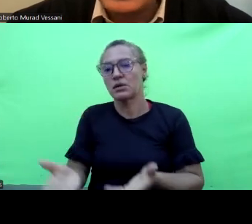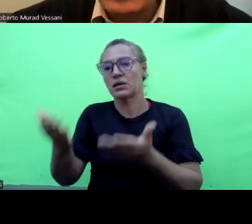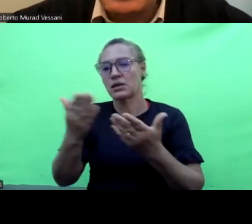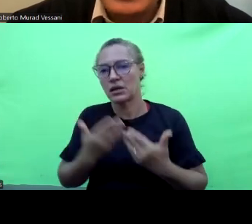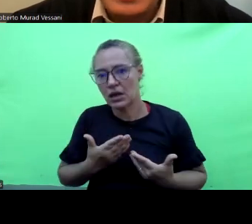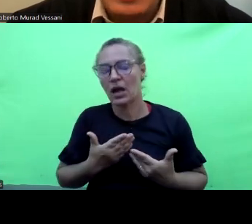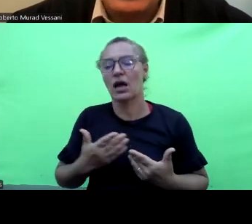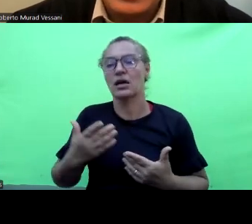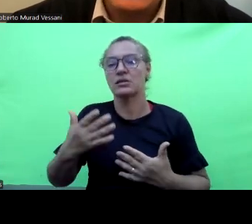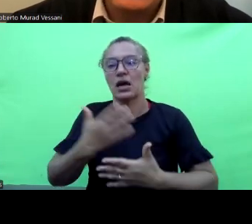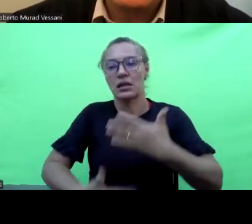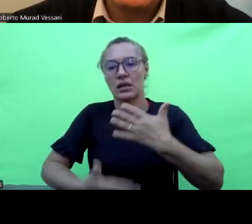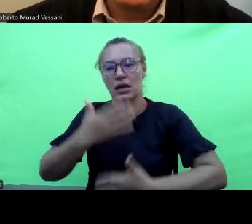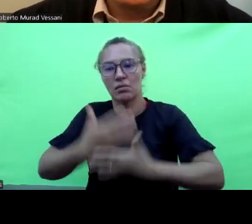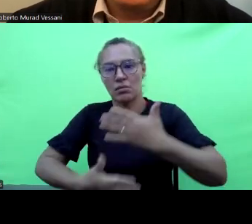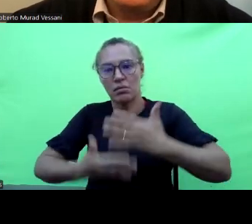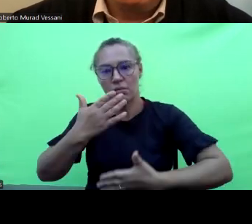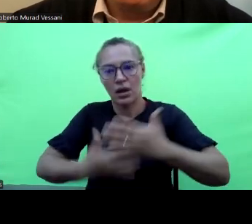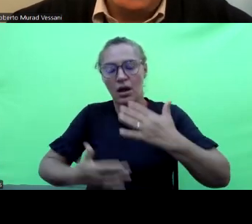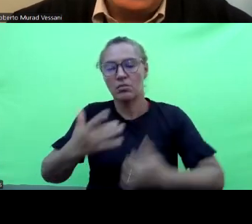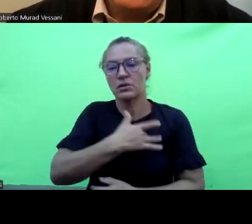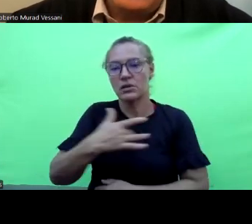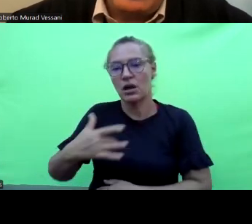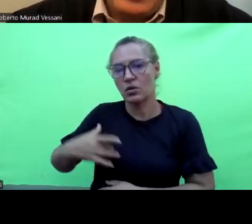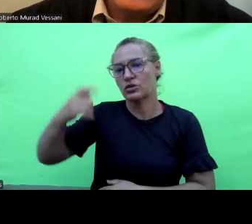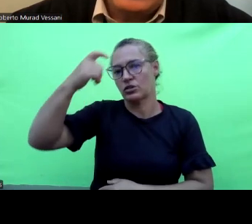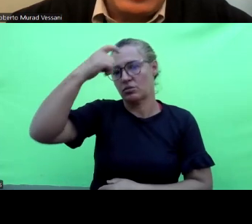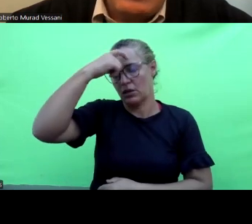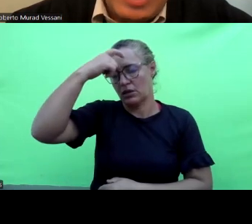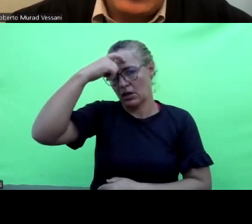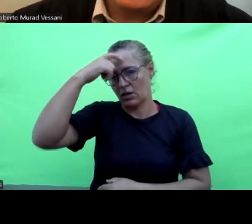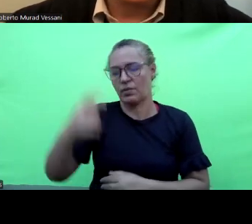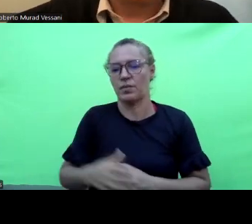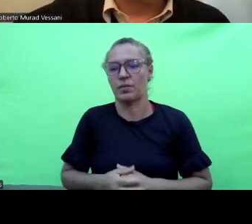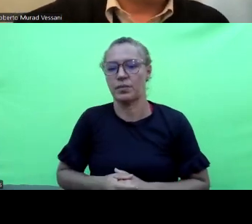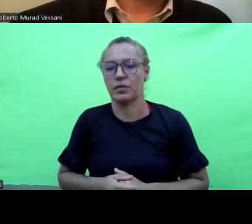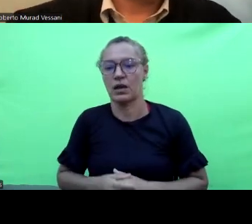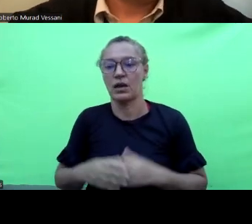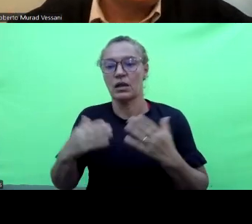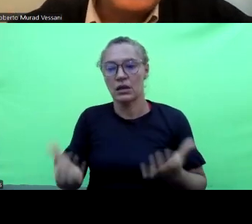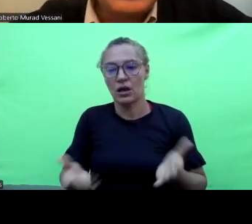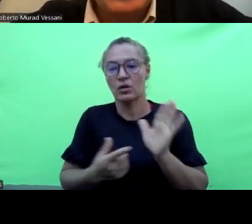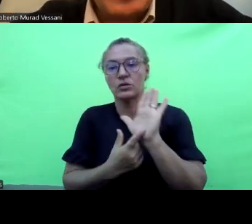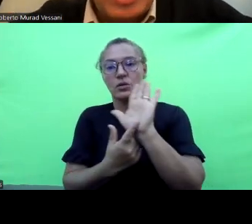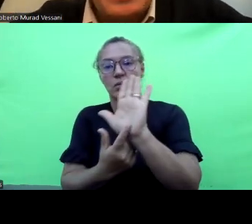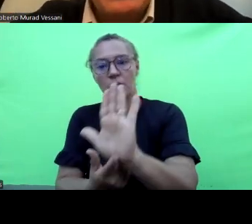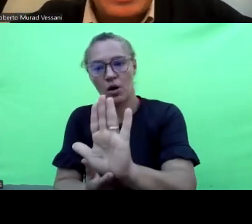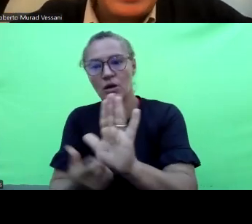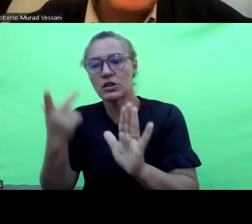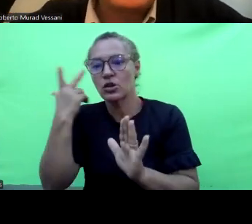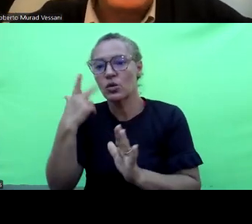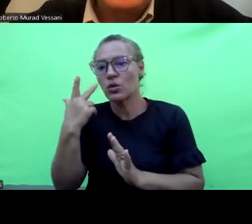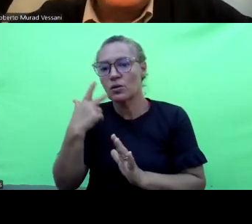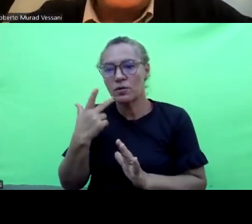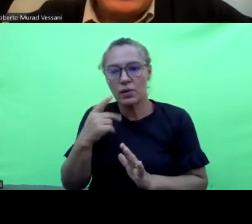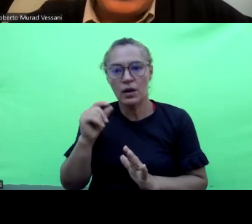na saúde mental, né? Então, é muito frequente vários estudos também mostrando que existe uma maior